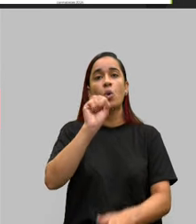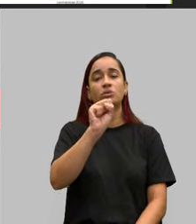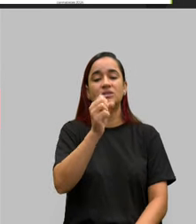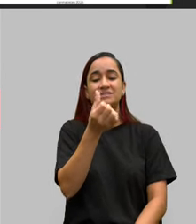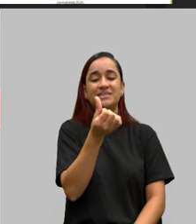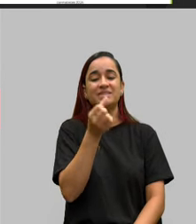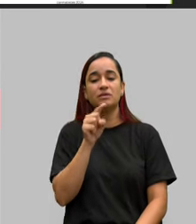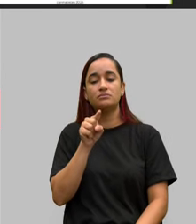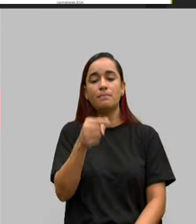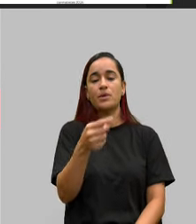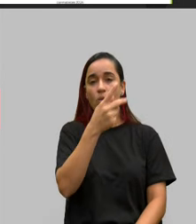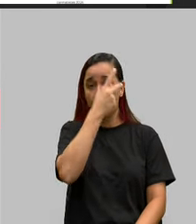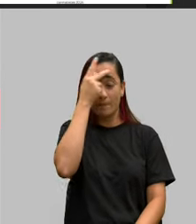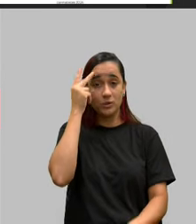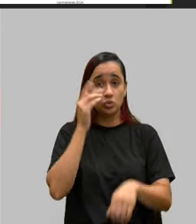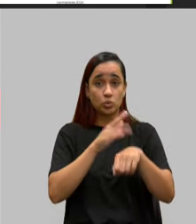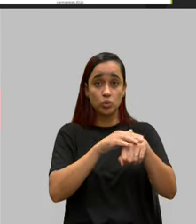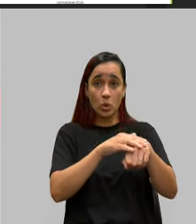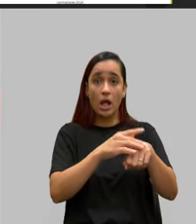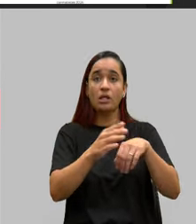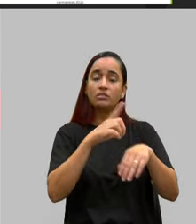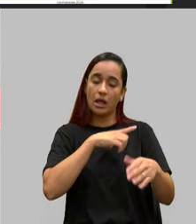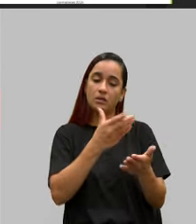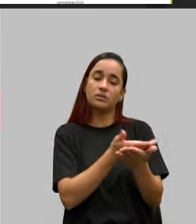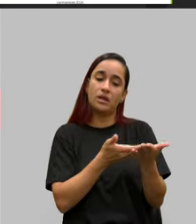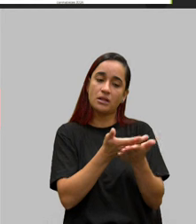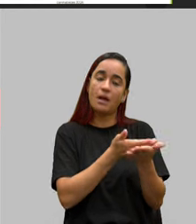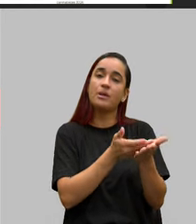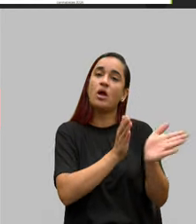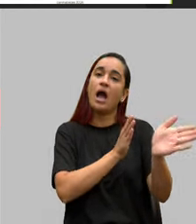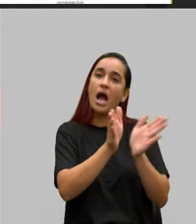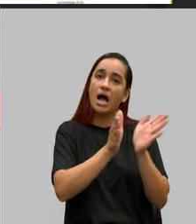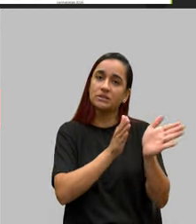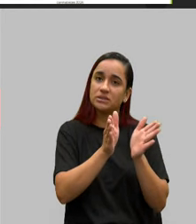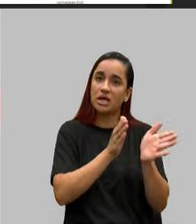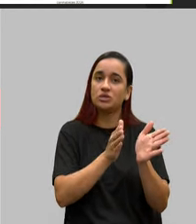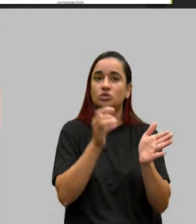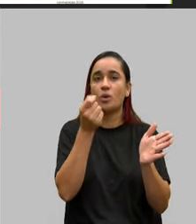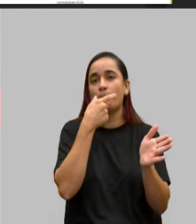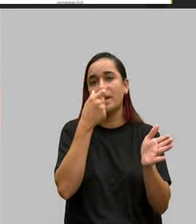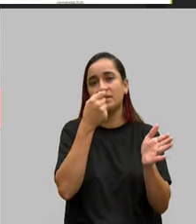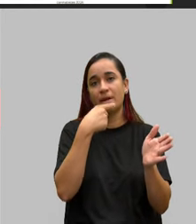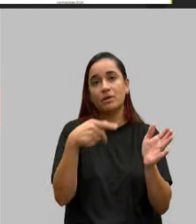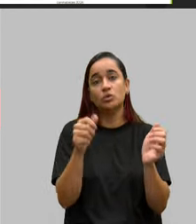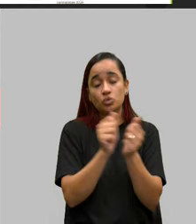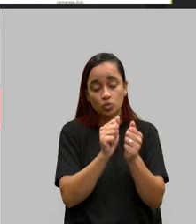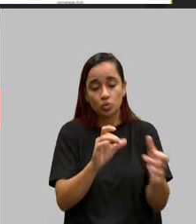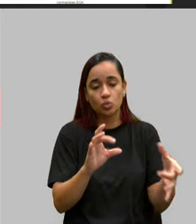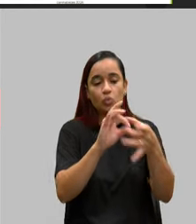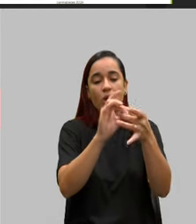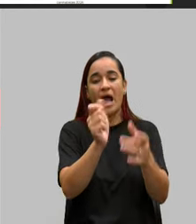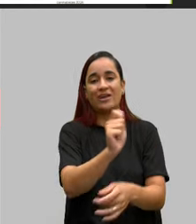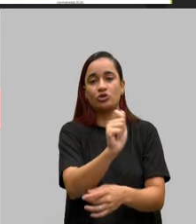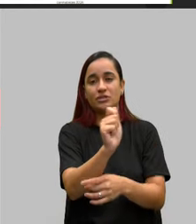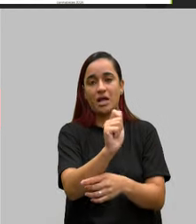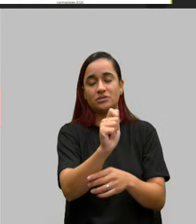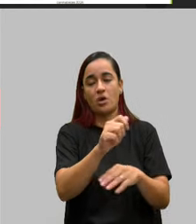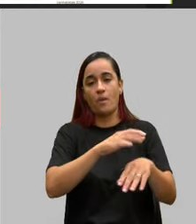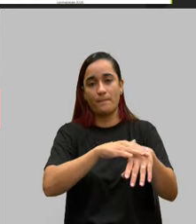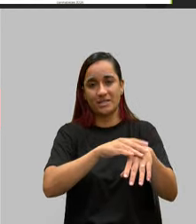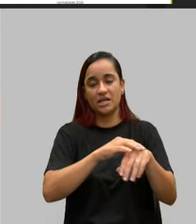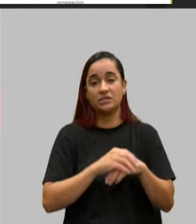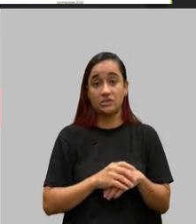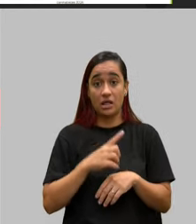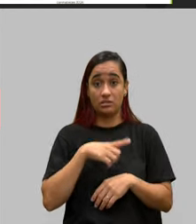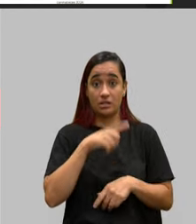tratados e tendo seu acesso à medicação via Associação de pacientes predominam mulheres